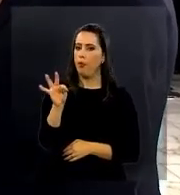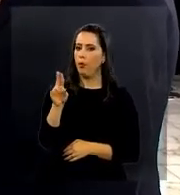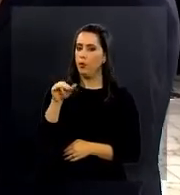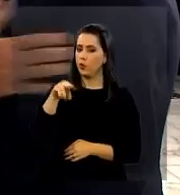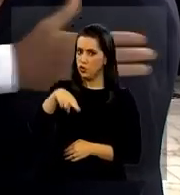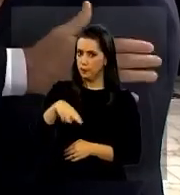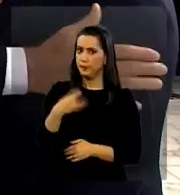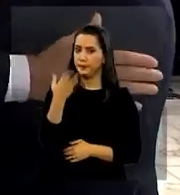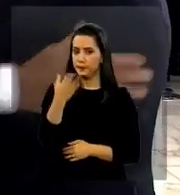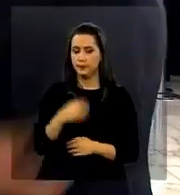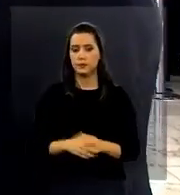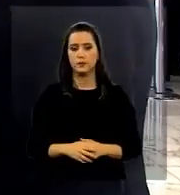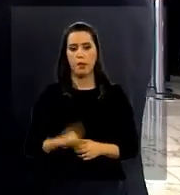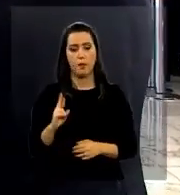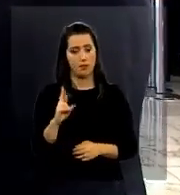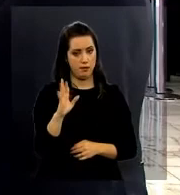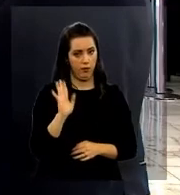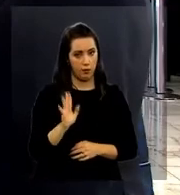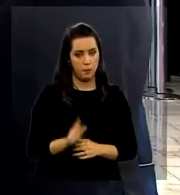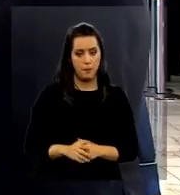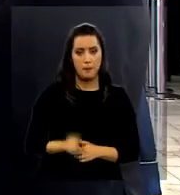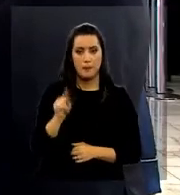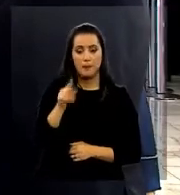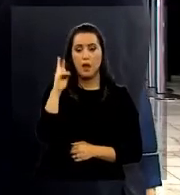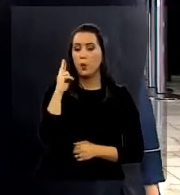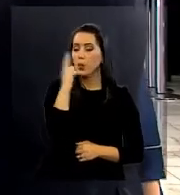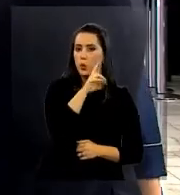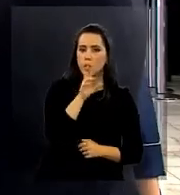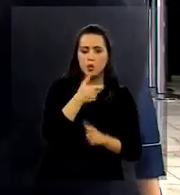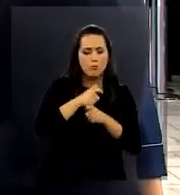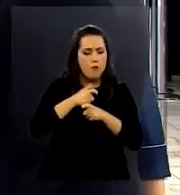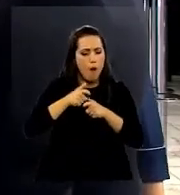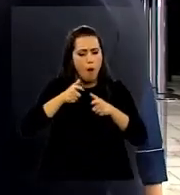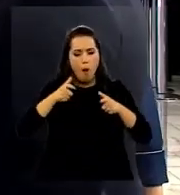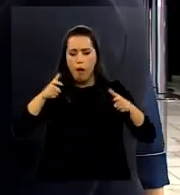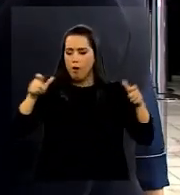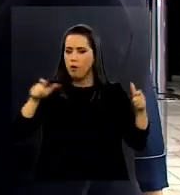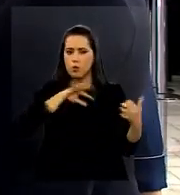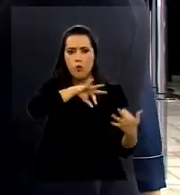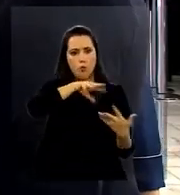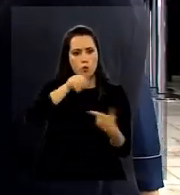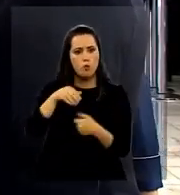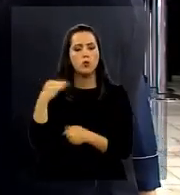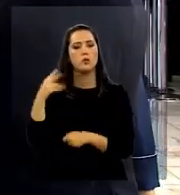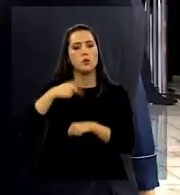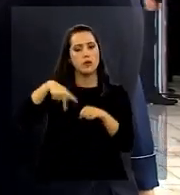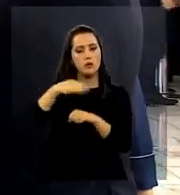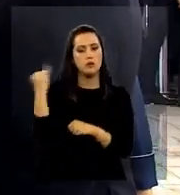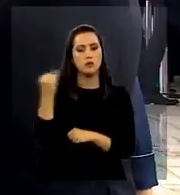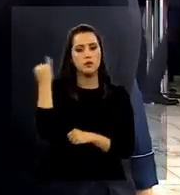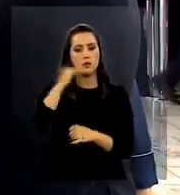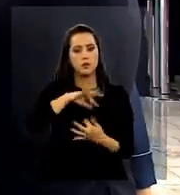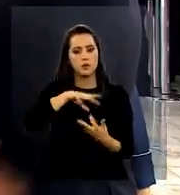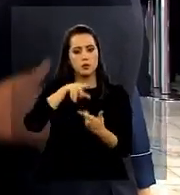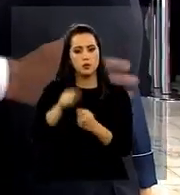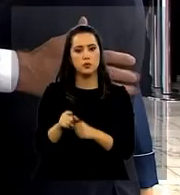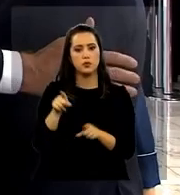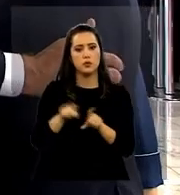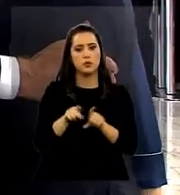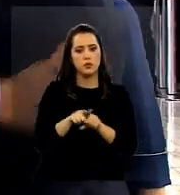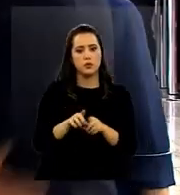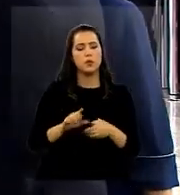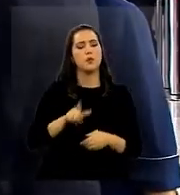Bolsonaro. A Rússia é uma das grandes potências mundiais e também tem